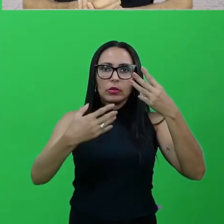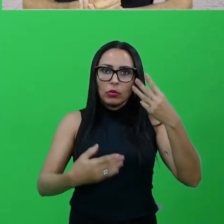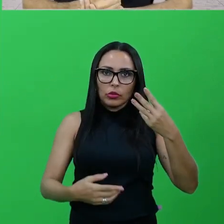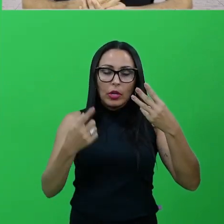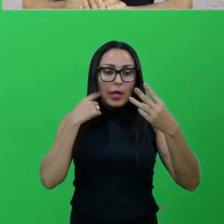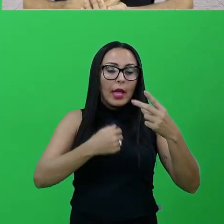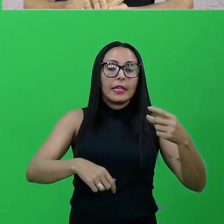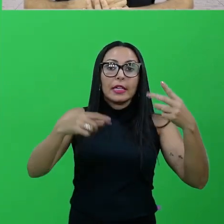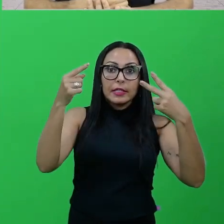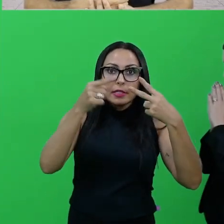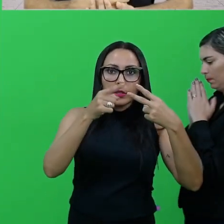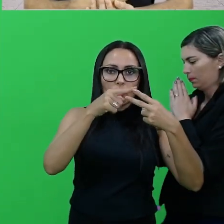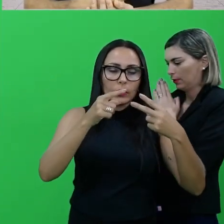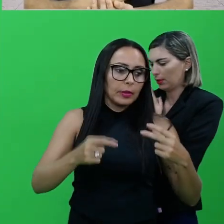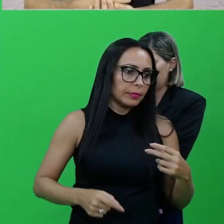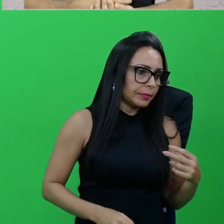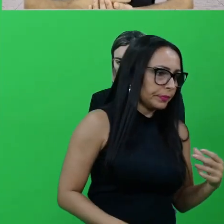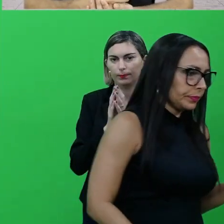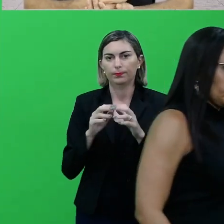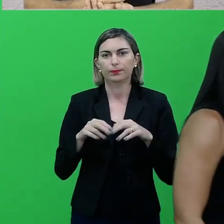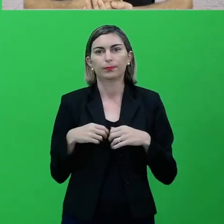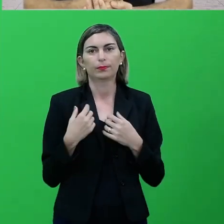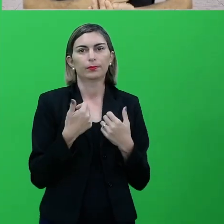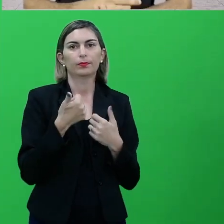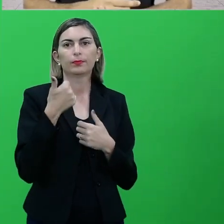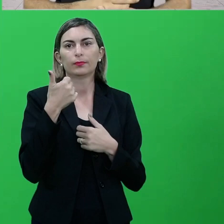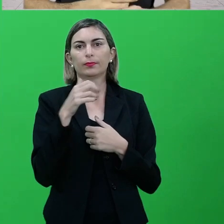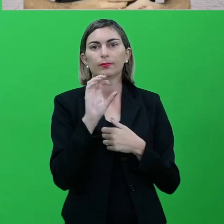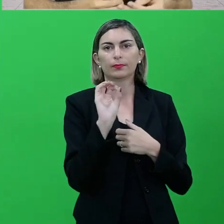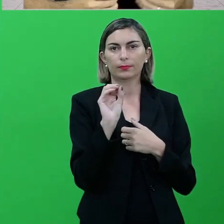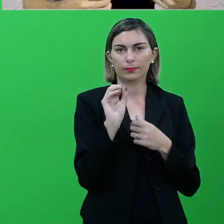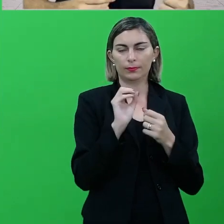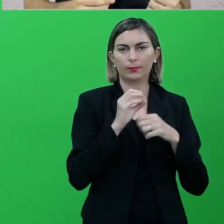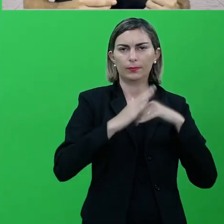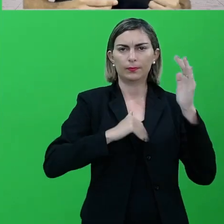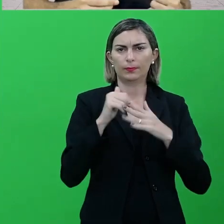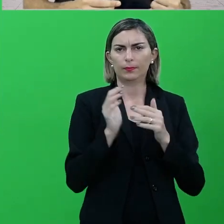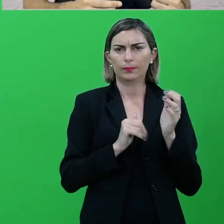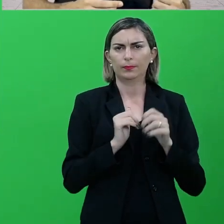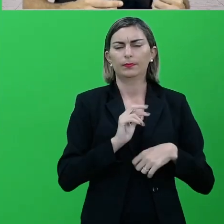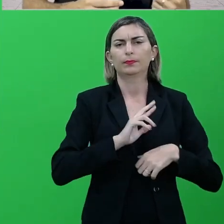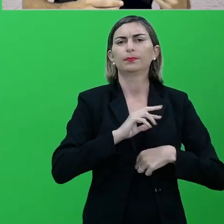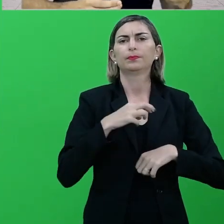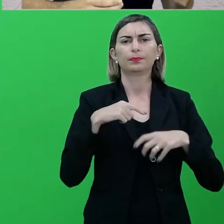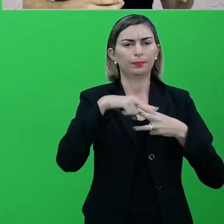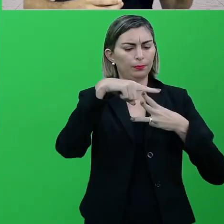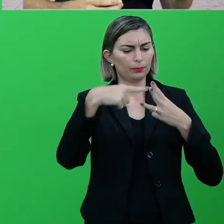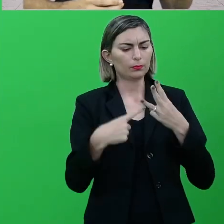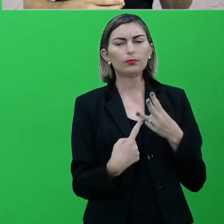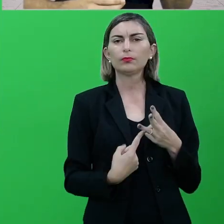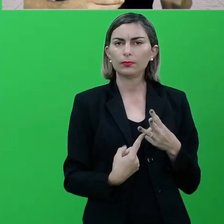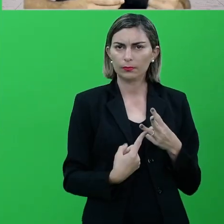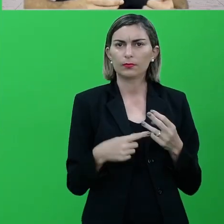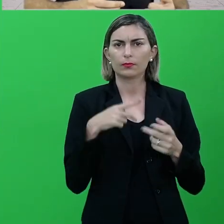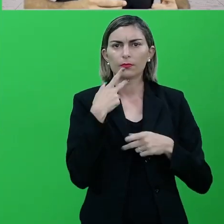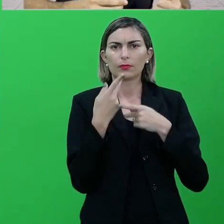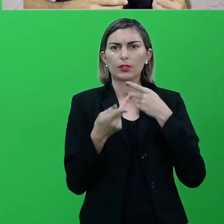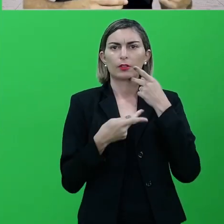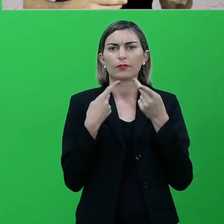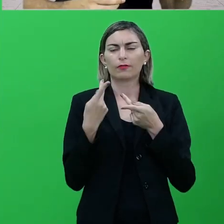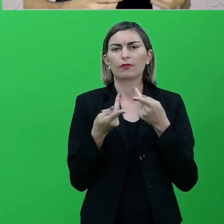segunda divisão é uma divisão em 10 capacidades chaves. Com relação às 3 dimensões, a gente fala em